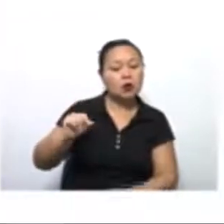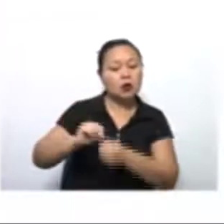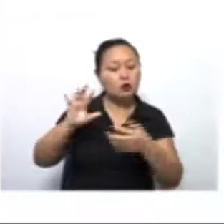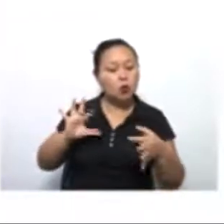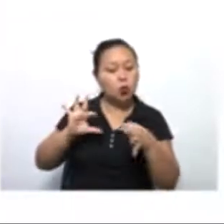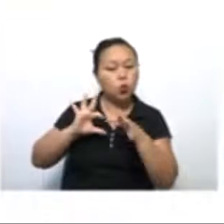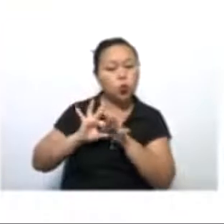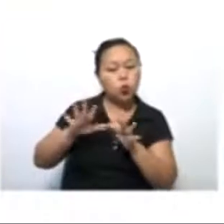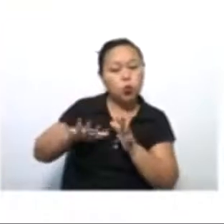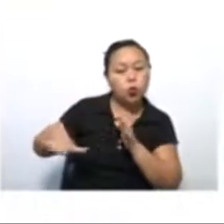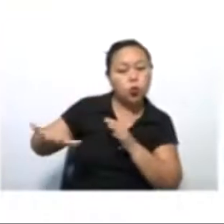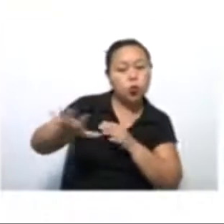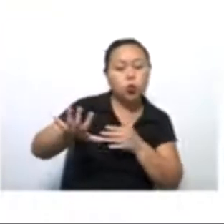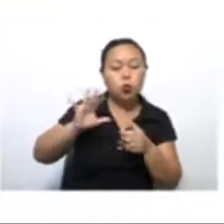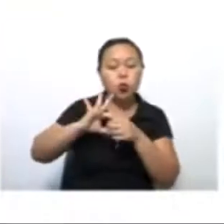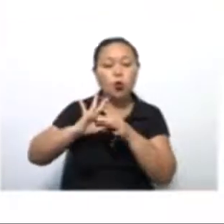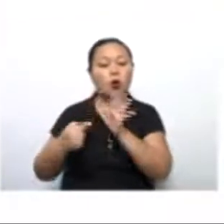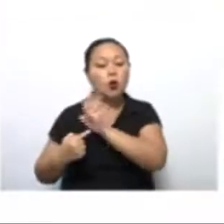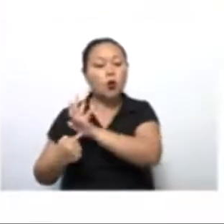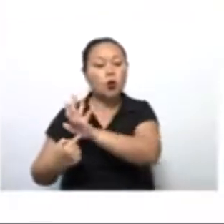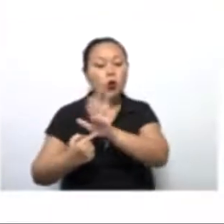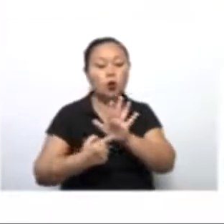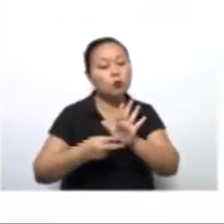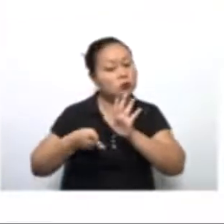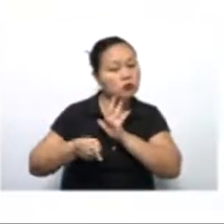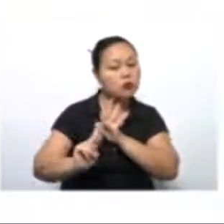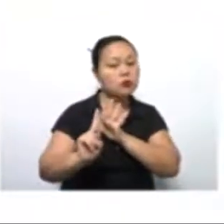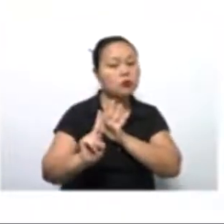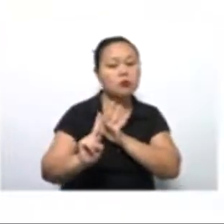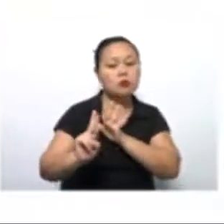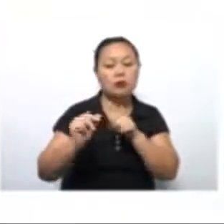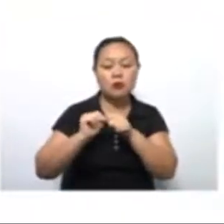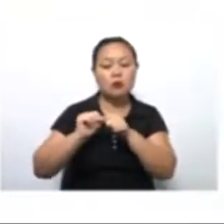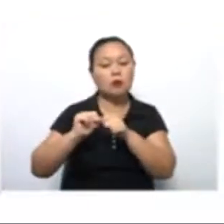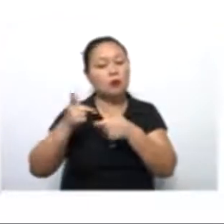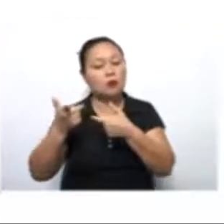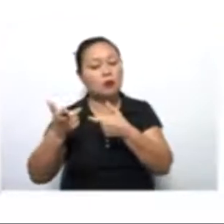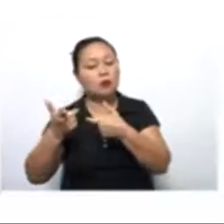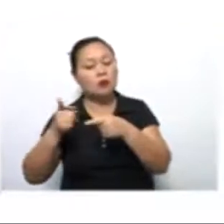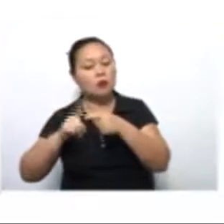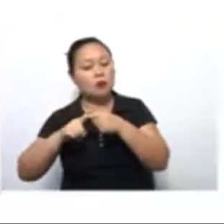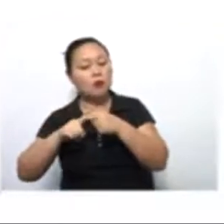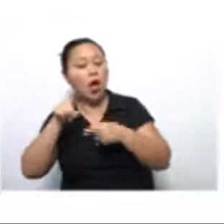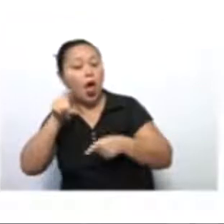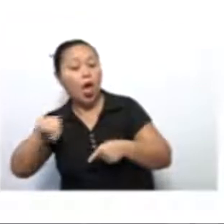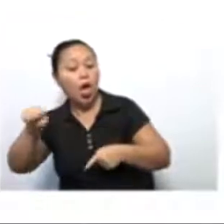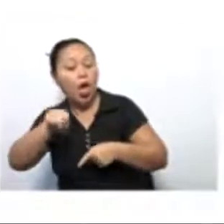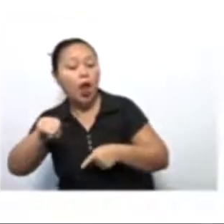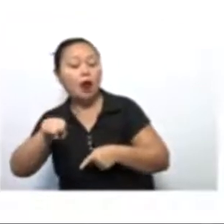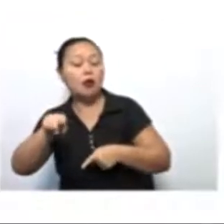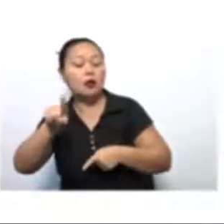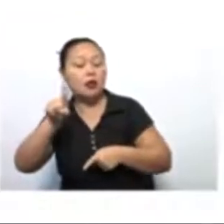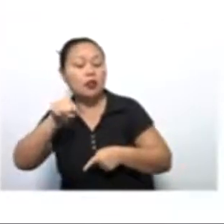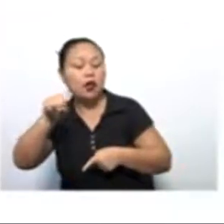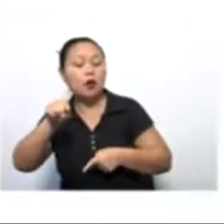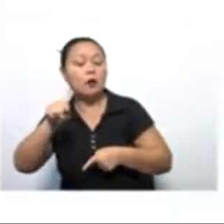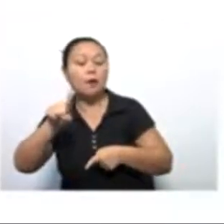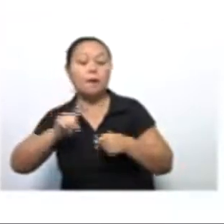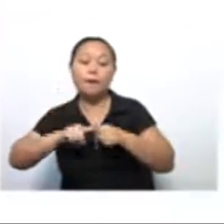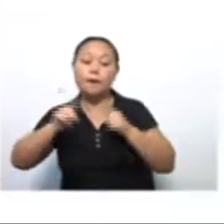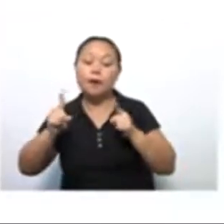analisar a introdução. Como será feita a nossa introdução, professora? Veja o que é necessário você saber.